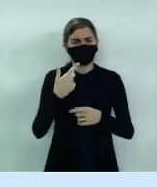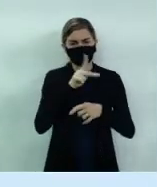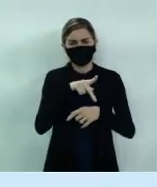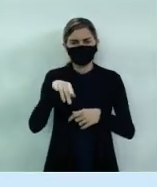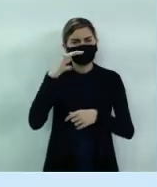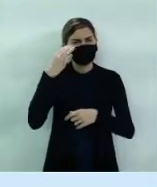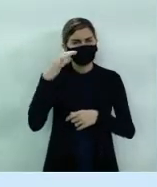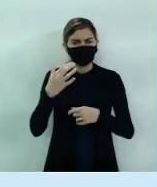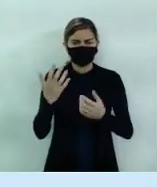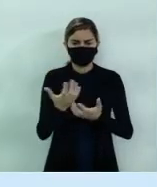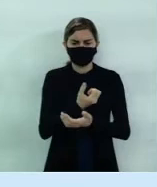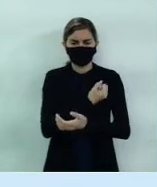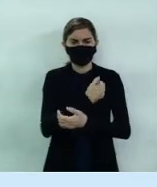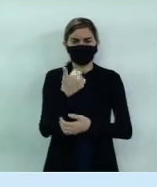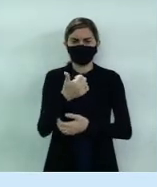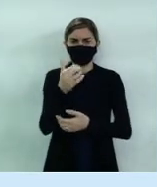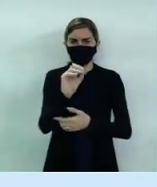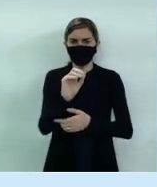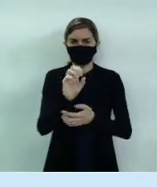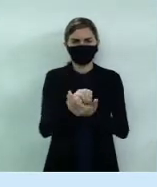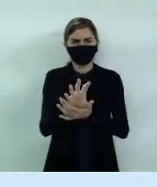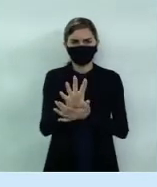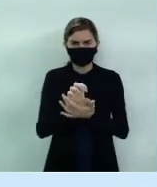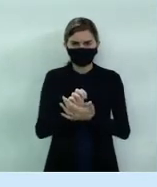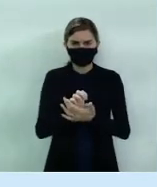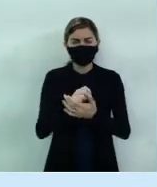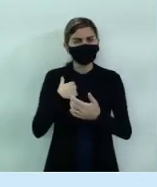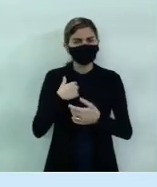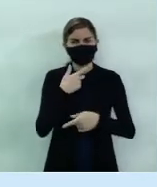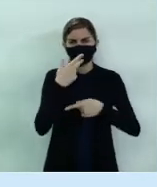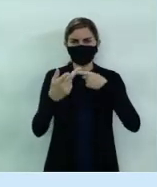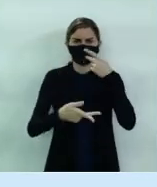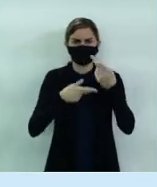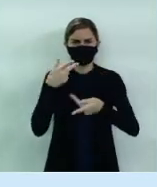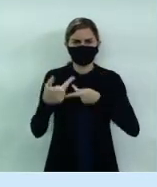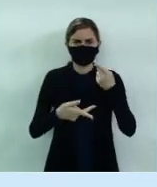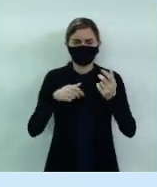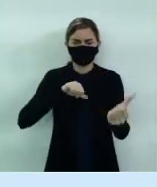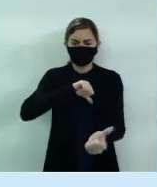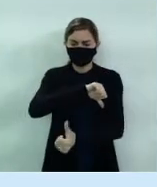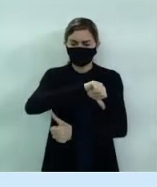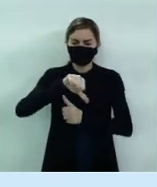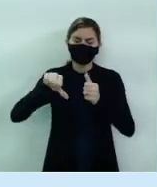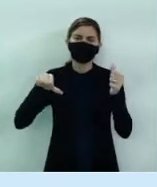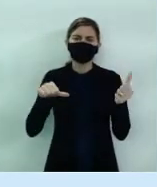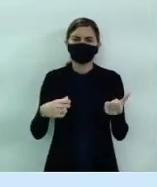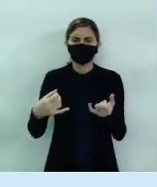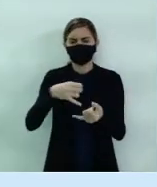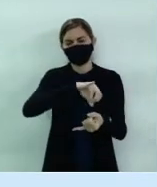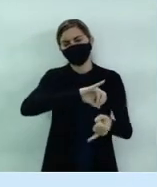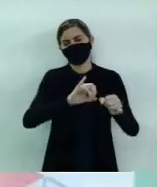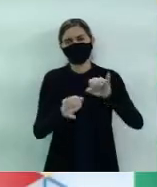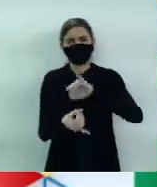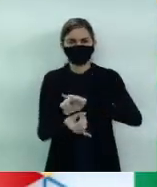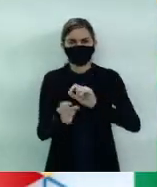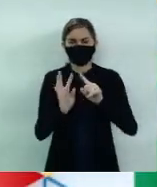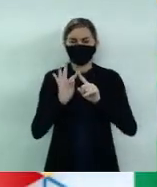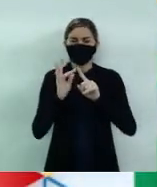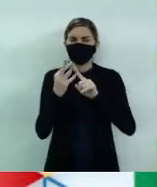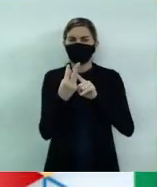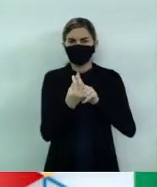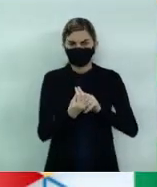a aula número 10 do Educa PE. E vou falar sobre transformação química e